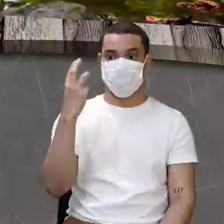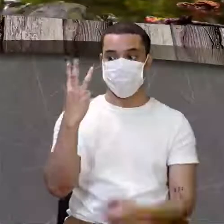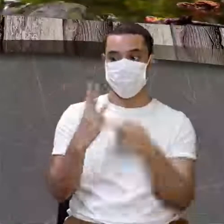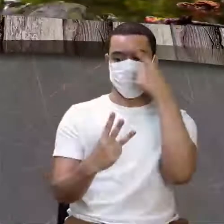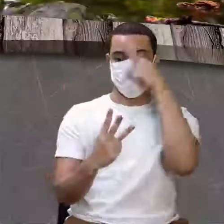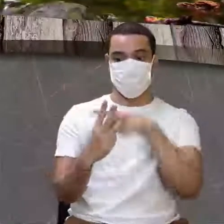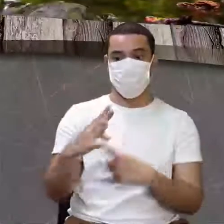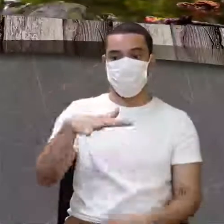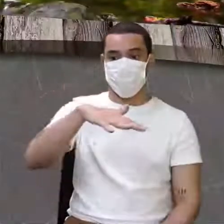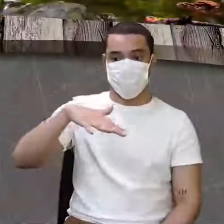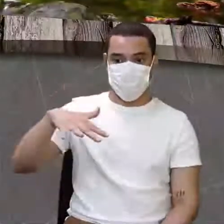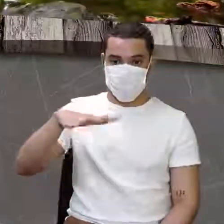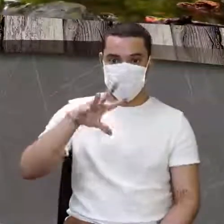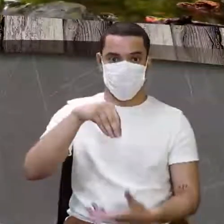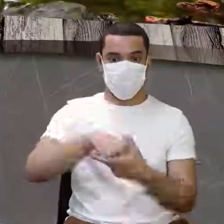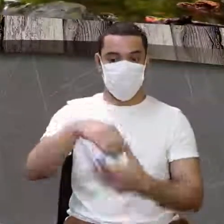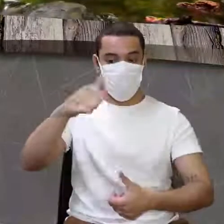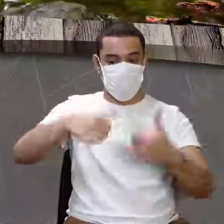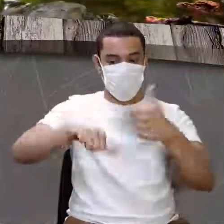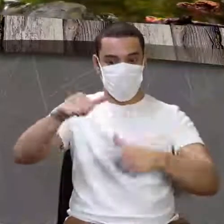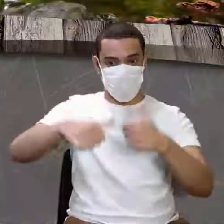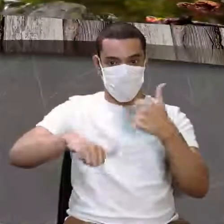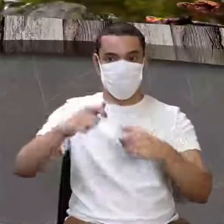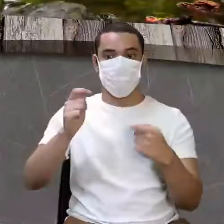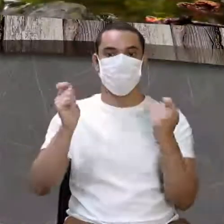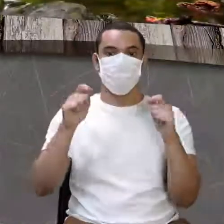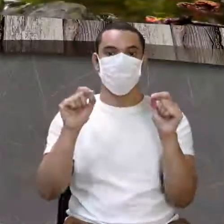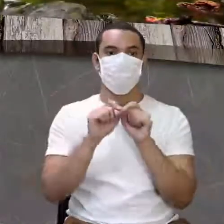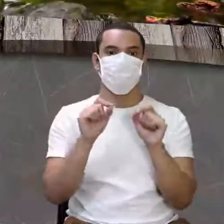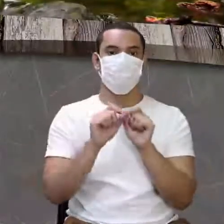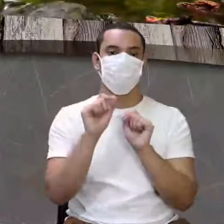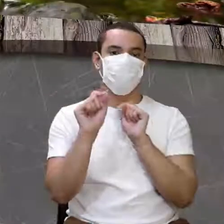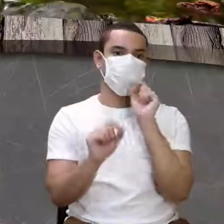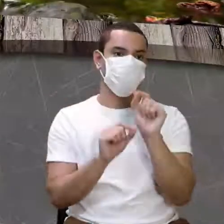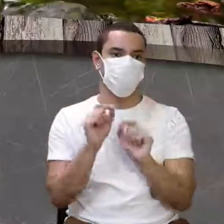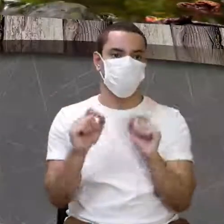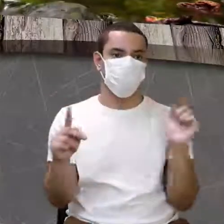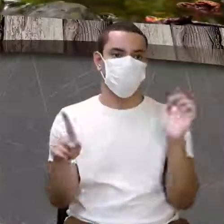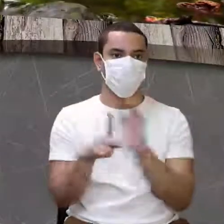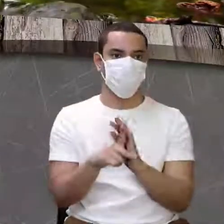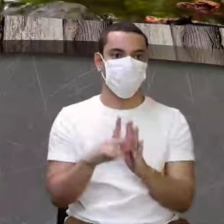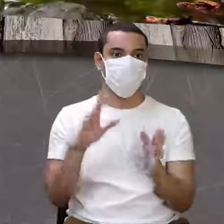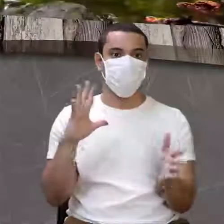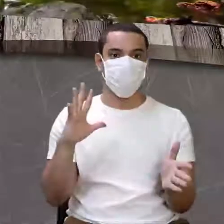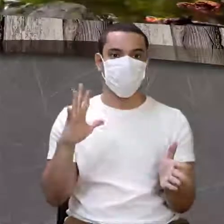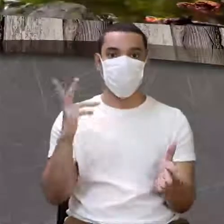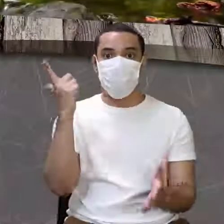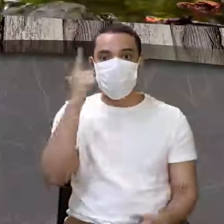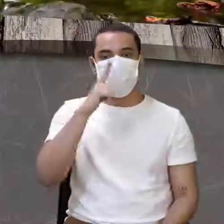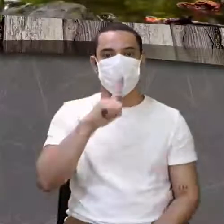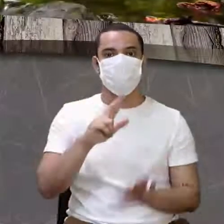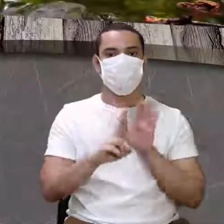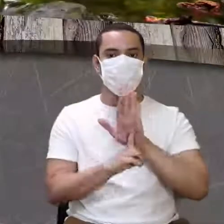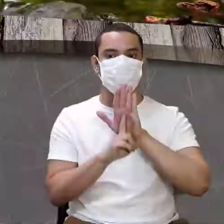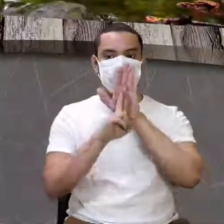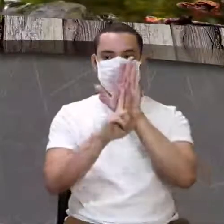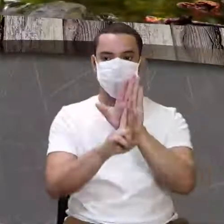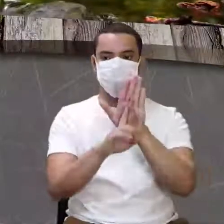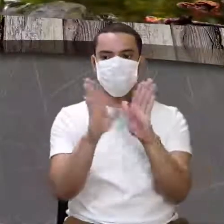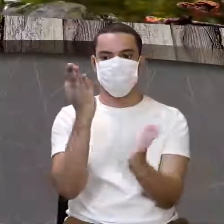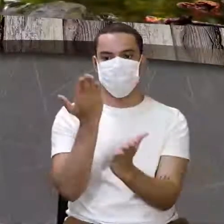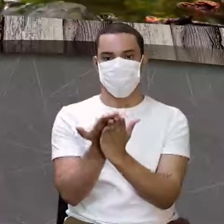áreazinhas aí, essas três análises a gente pode fazer para representar o estudo